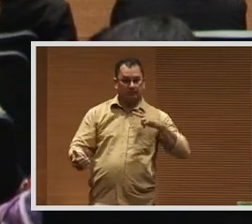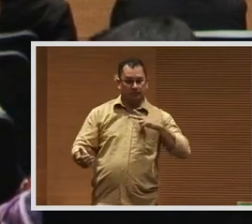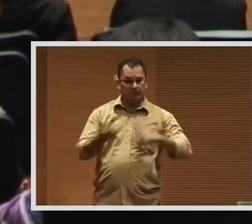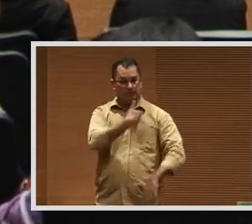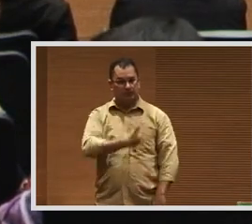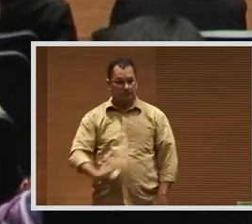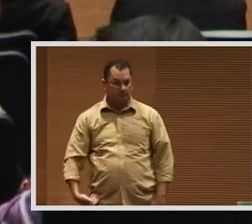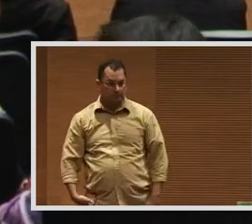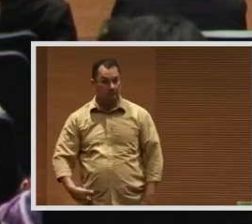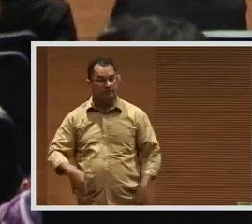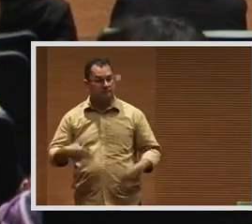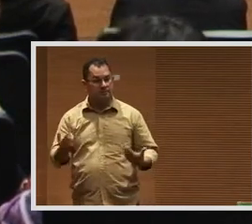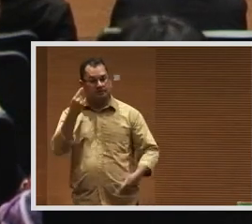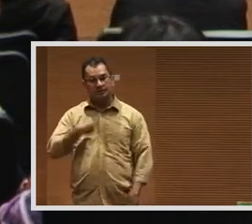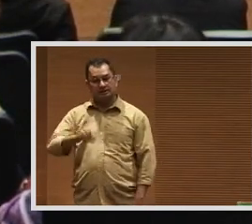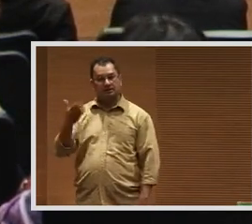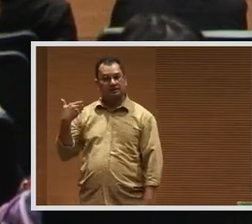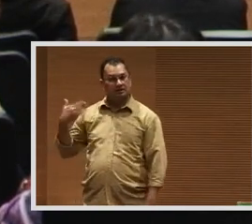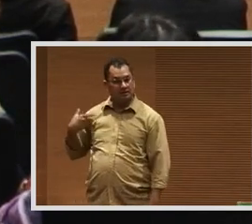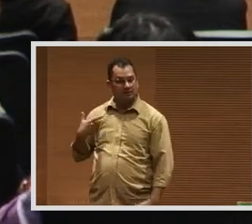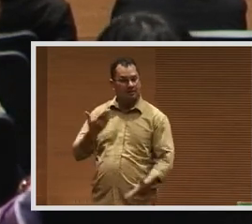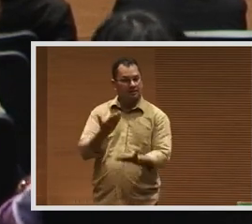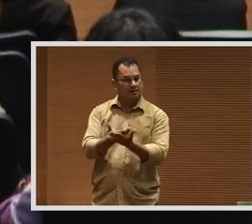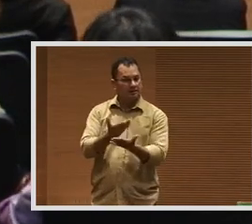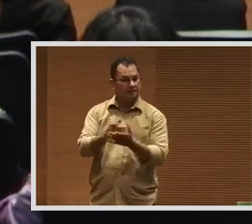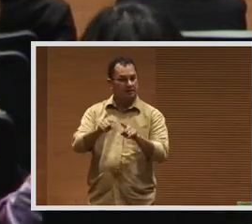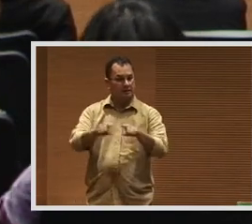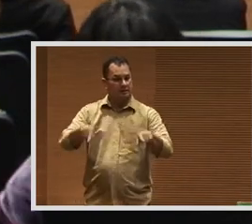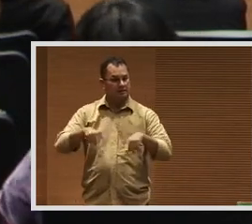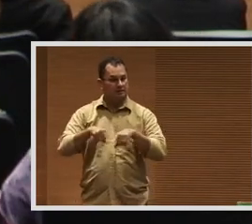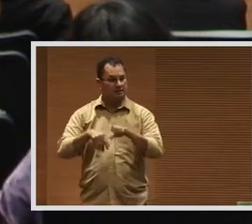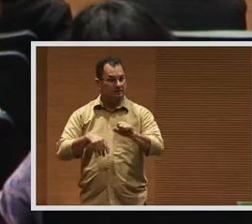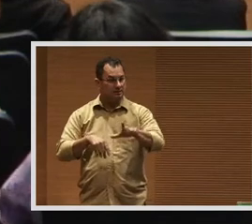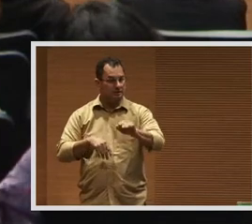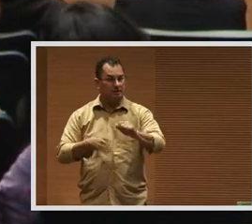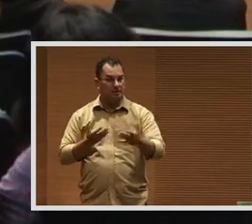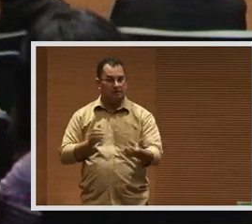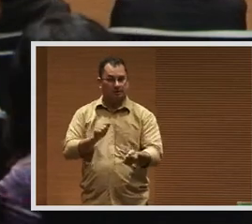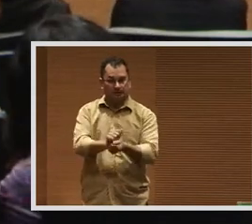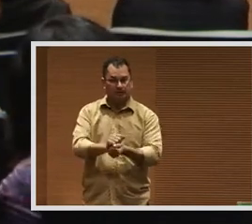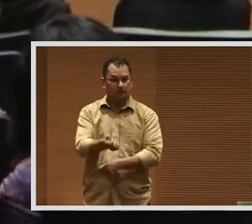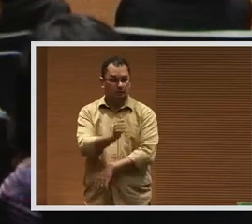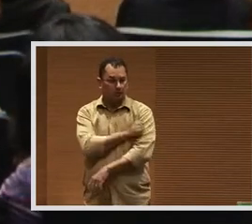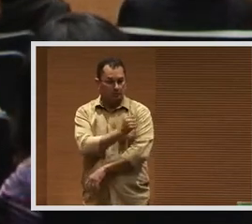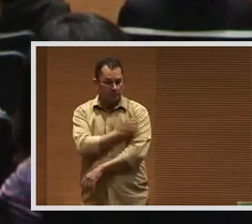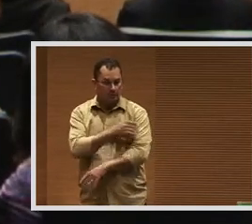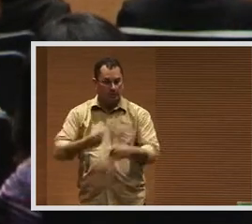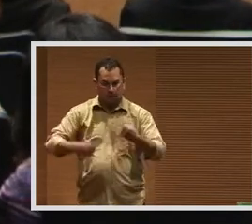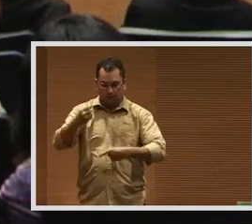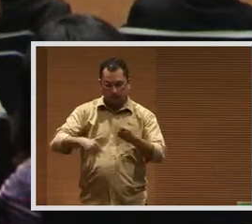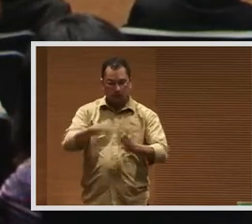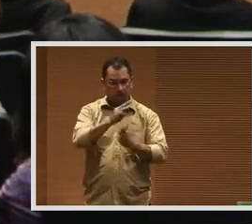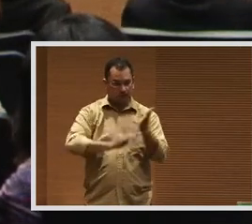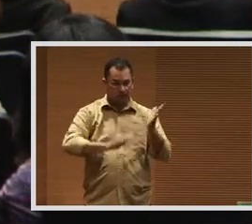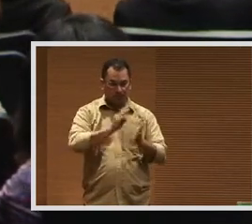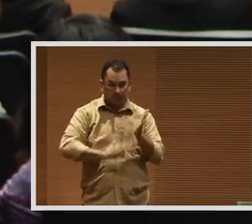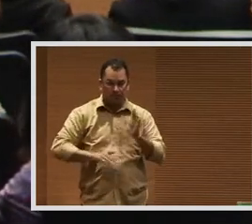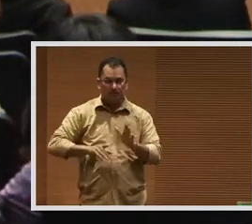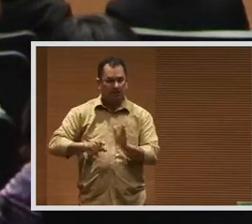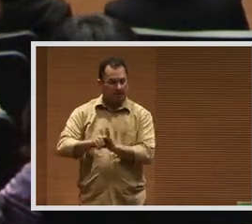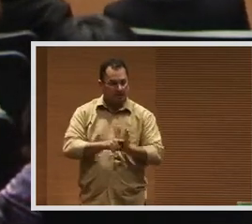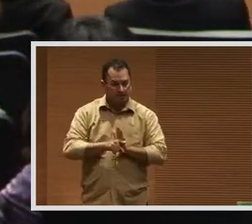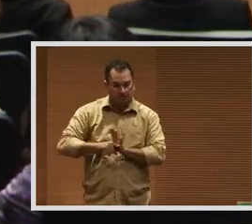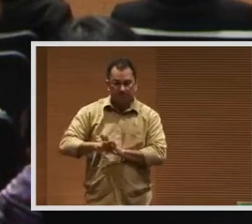na semana passada, na sala de aula, com uma aluna, né, discutindo metodologia da pesquisa e tal,